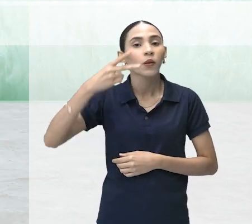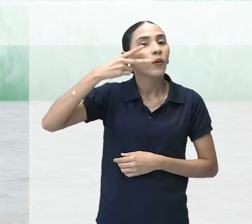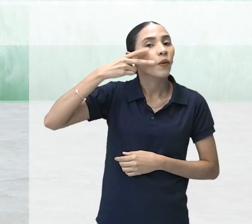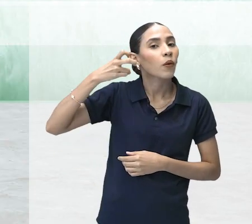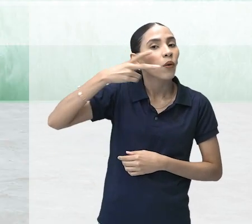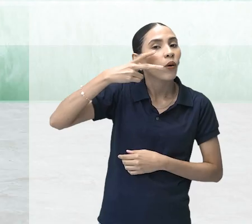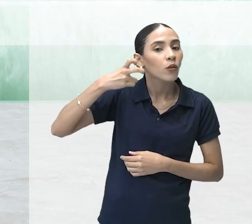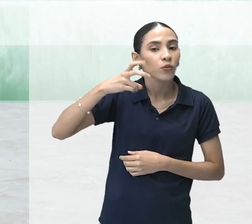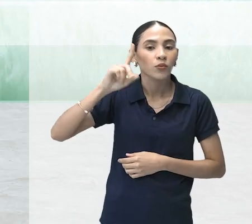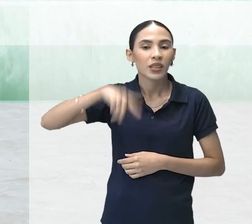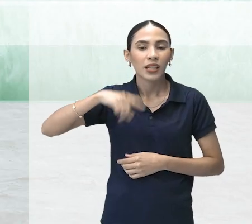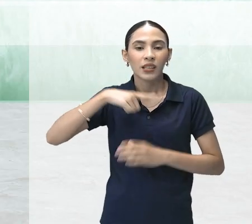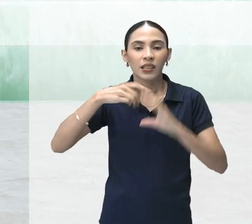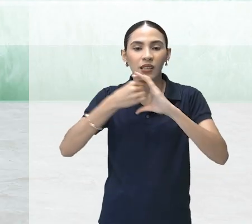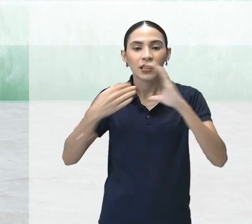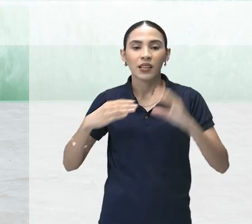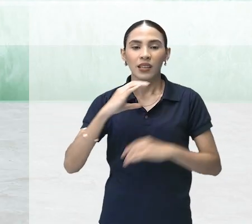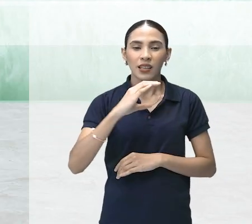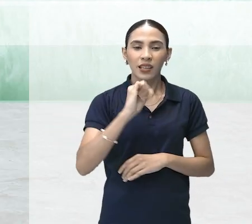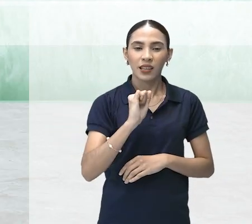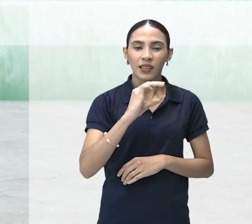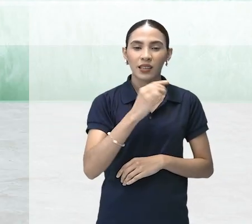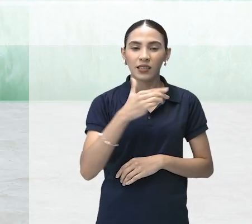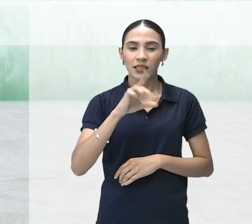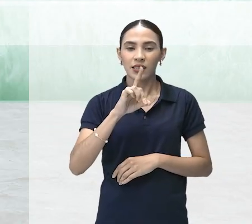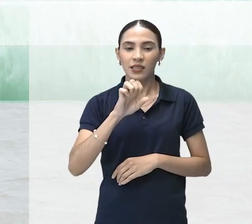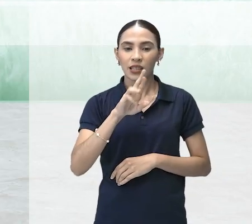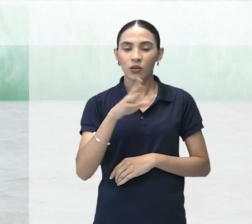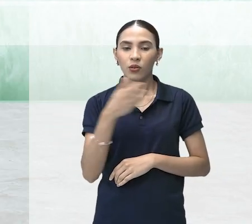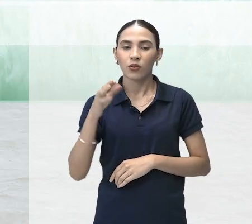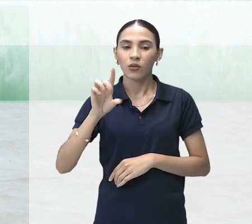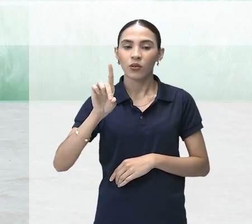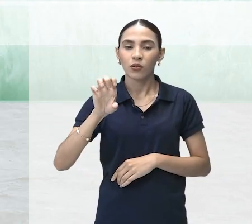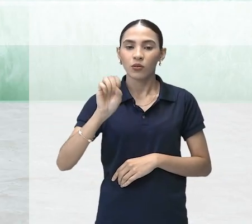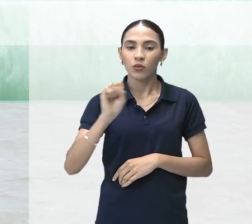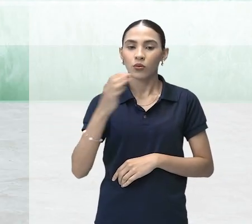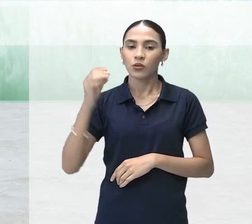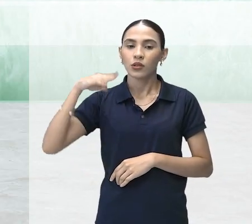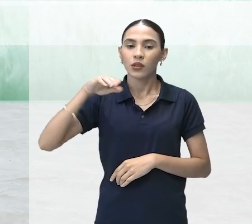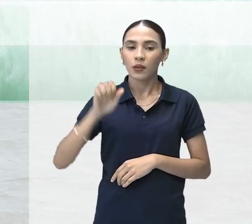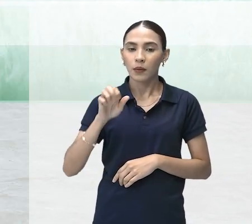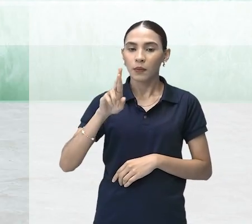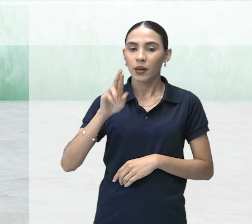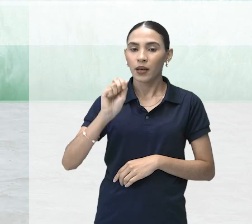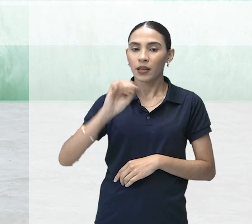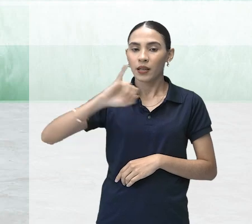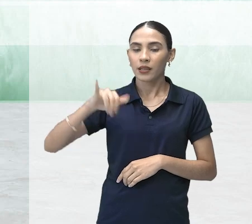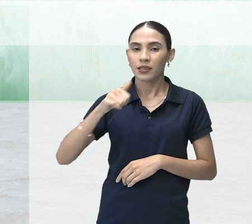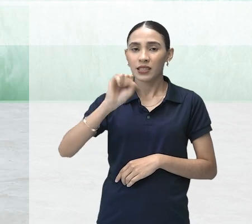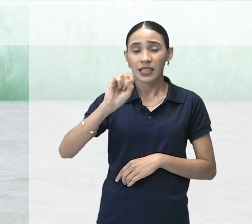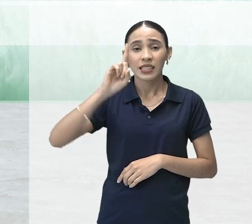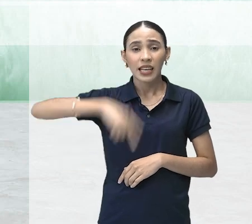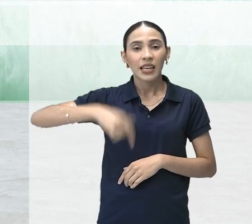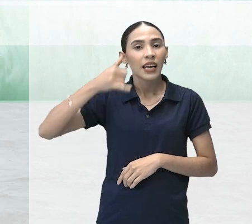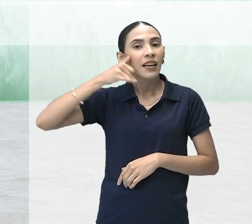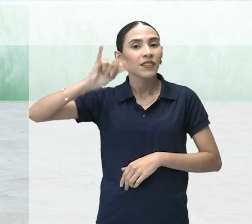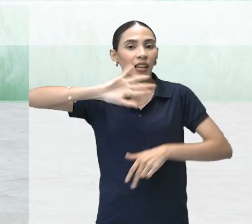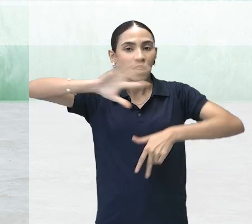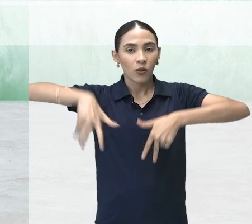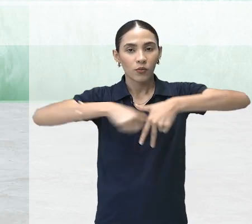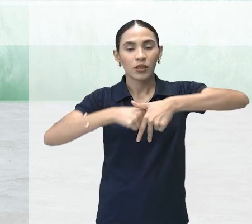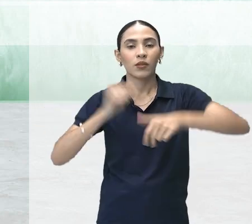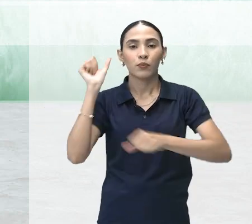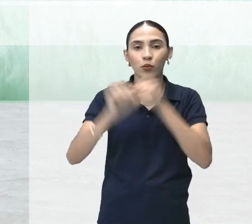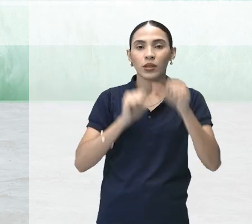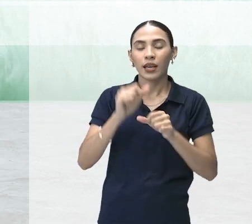dos marajás. A sua finalidade, de acordo com esse título, caçador de marajás, era combater a corrupção e